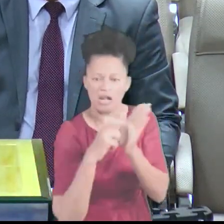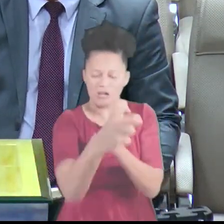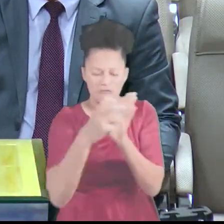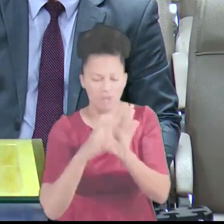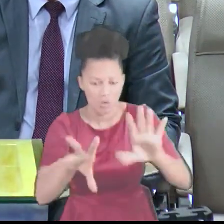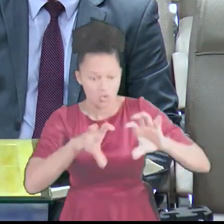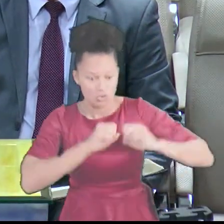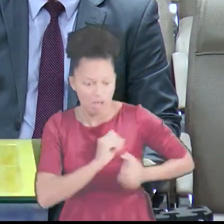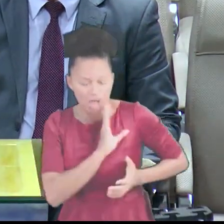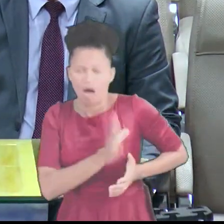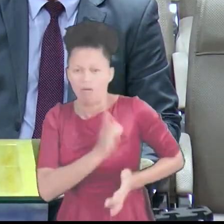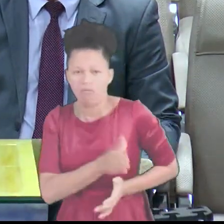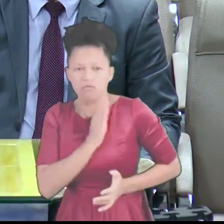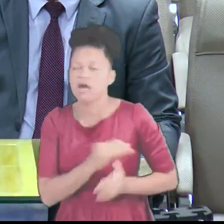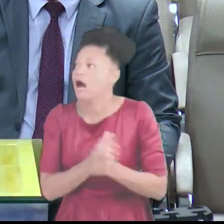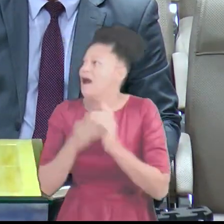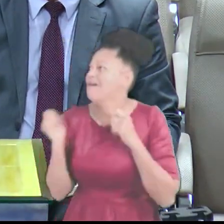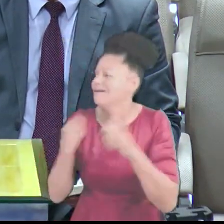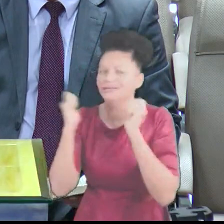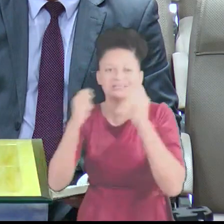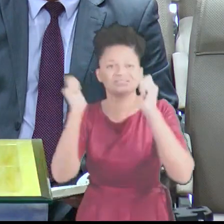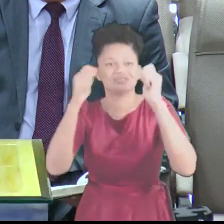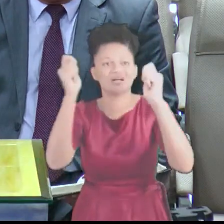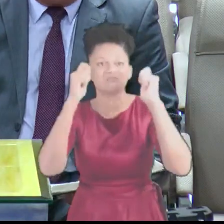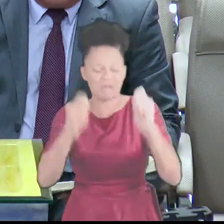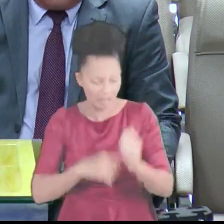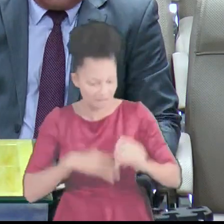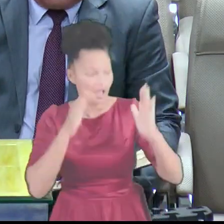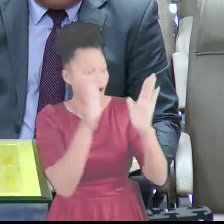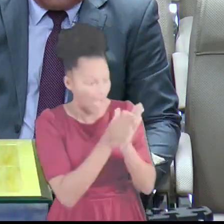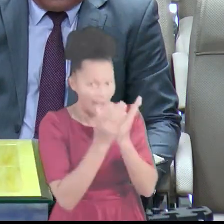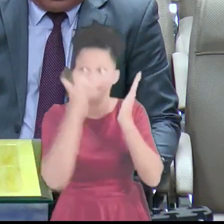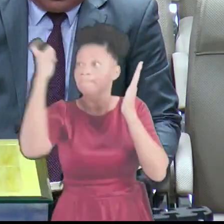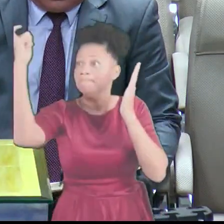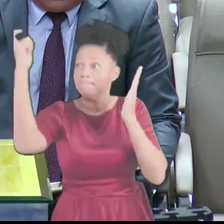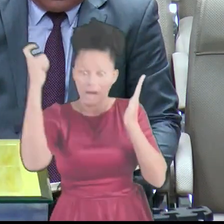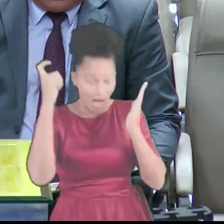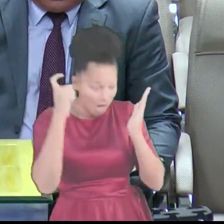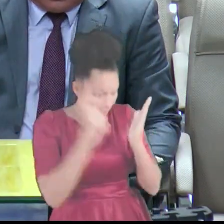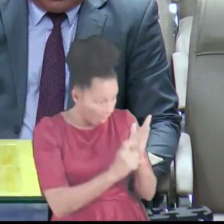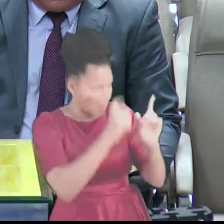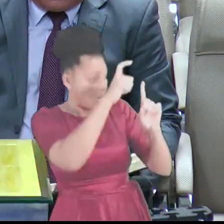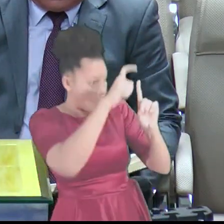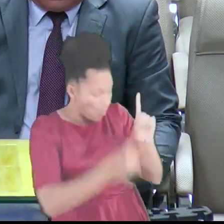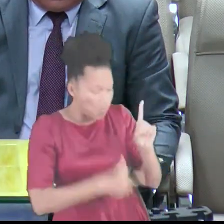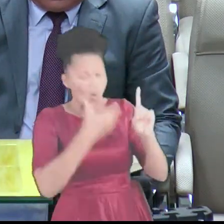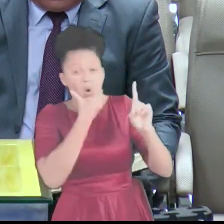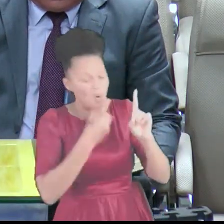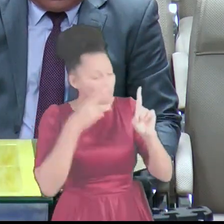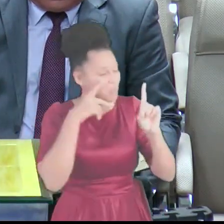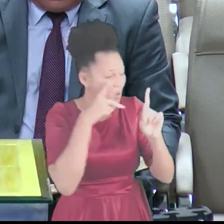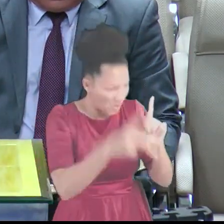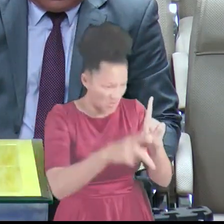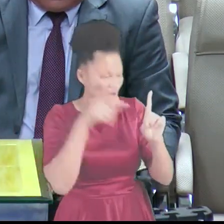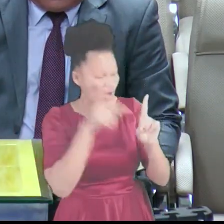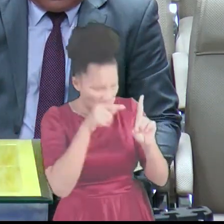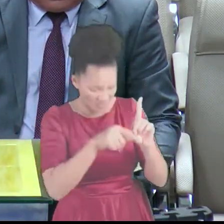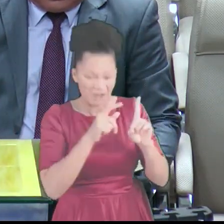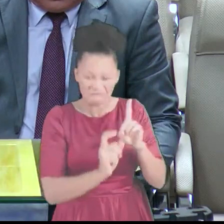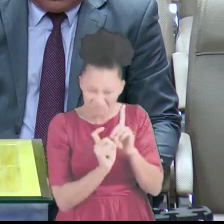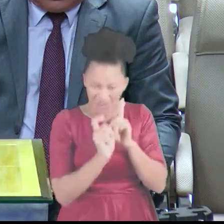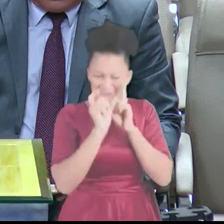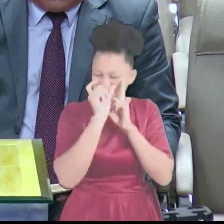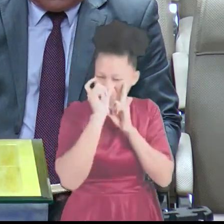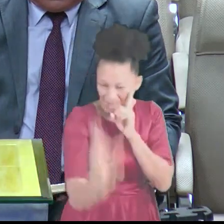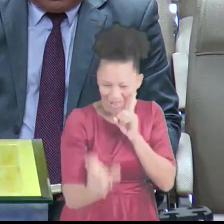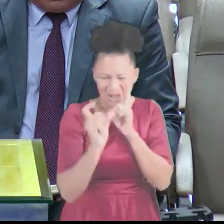nossos corações. Aleluia! Veio a palavra do Senhor ao profeta e disse: ministra sobre